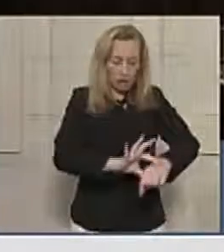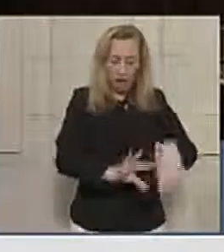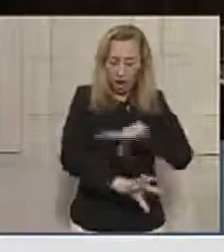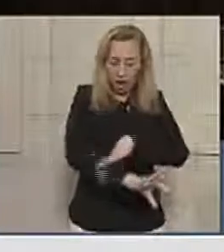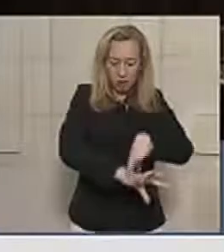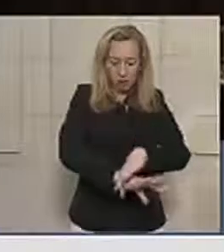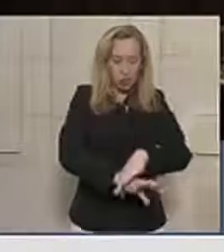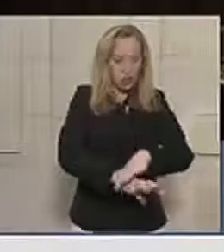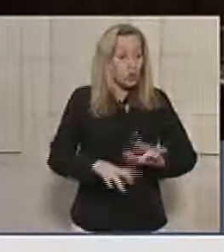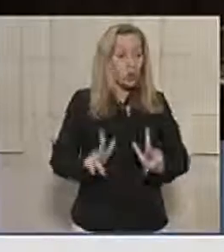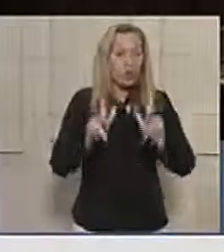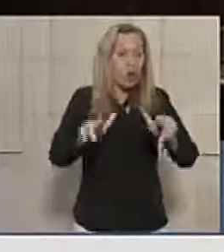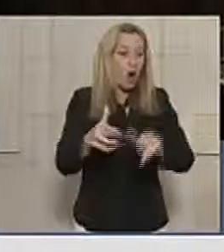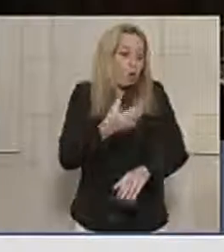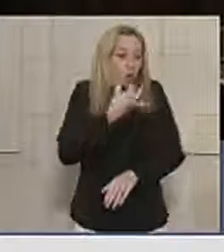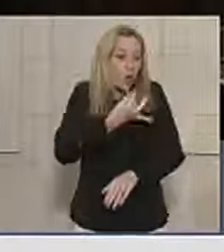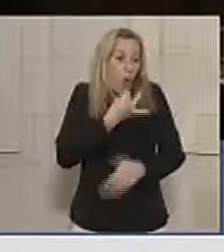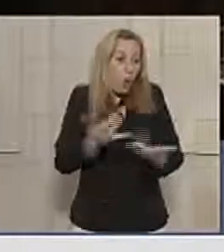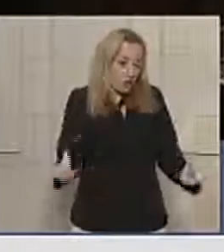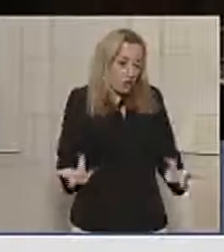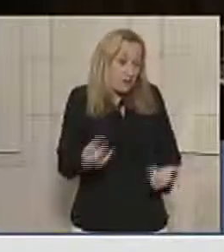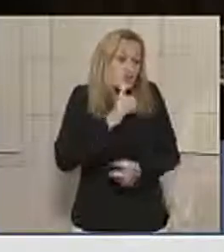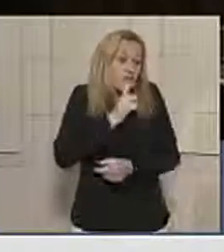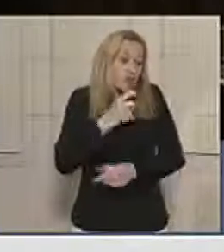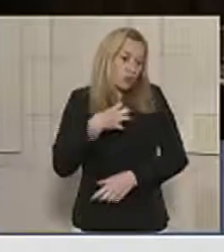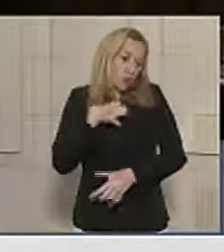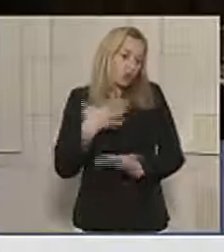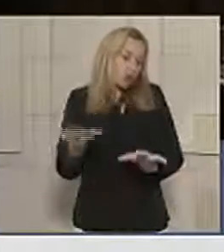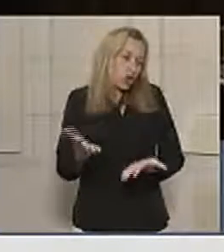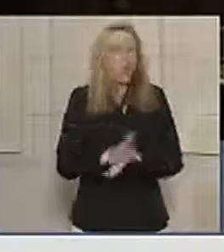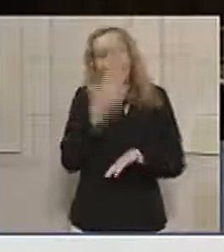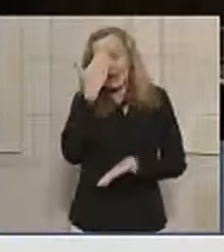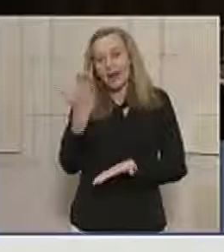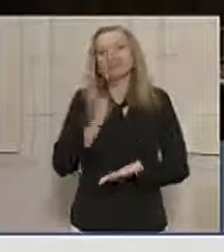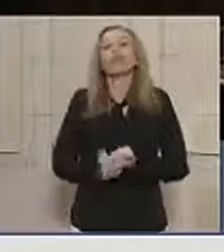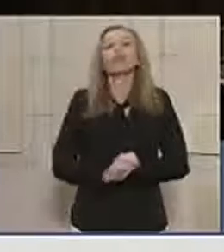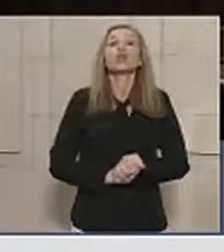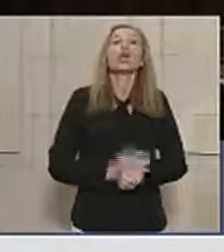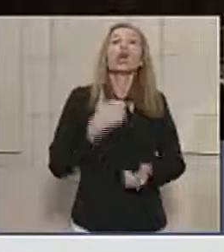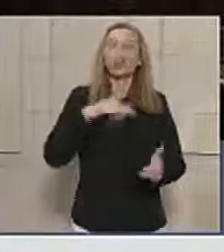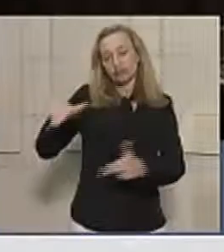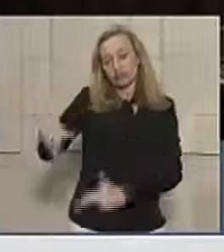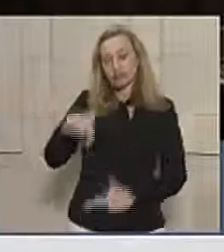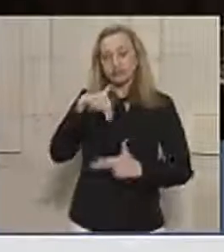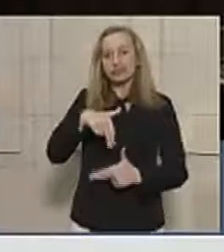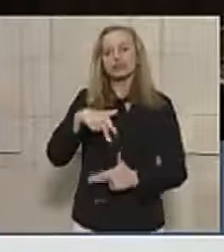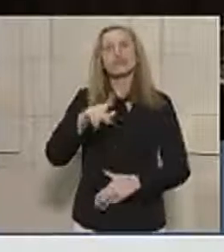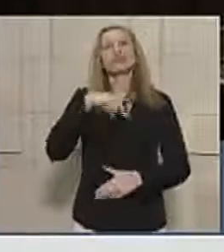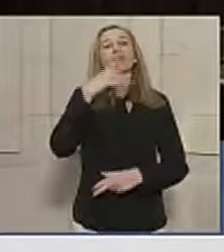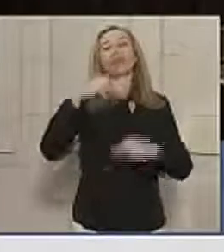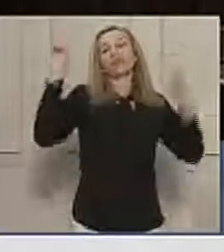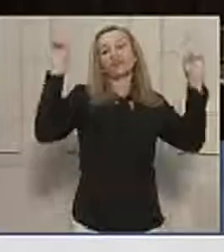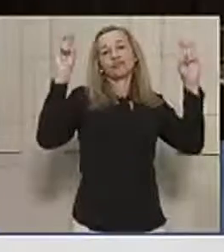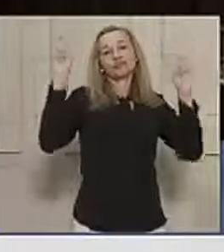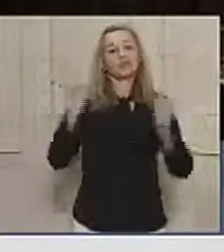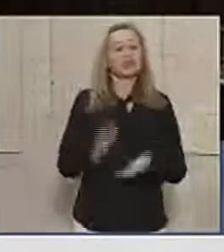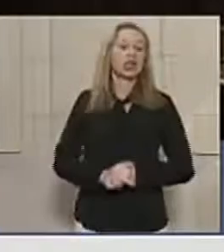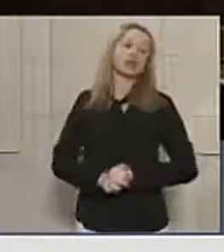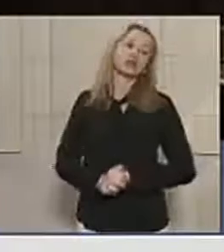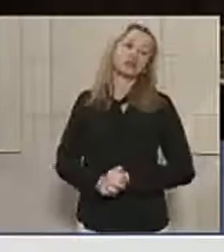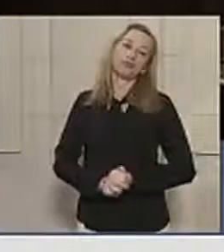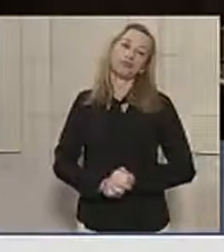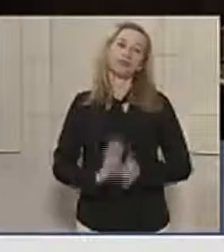homens possuem. Muito obrigada. Bom, eu subo essa tribuna para falar do tema que